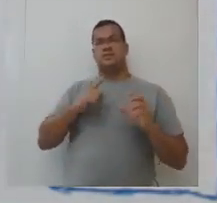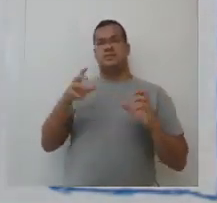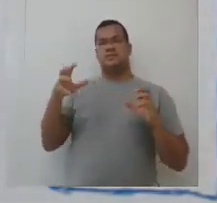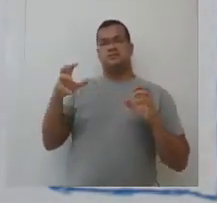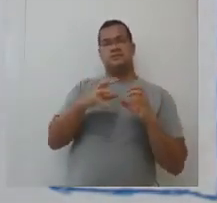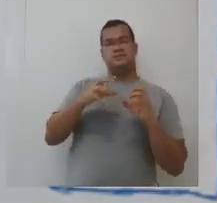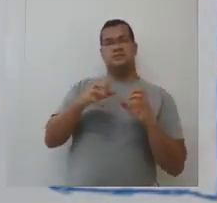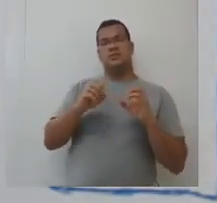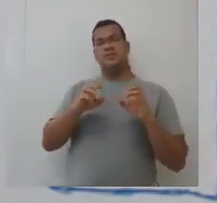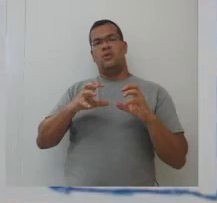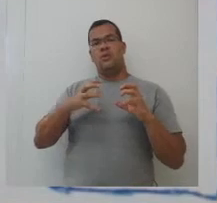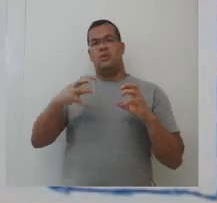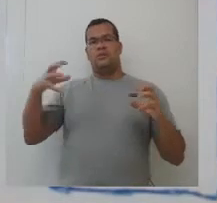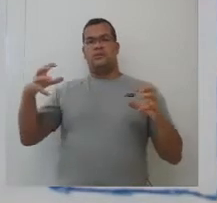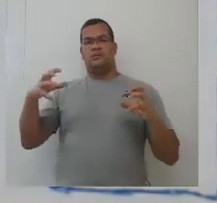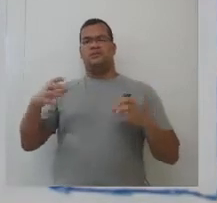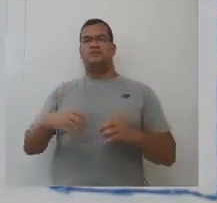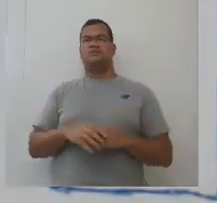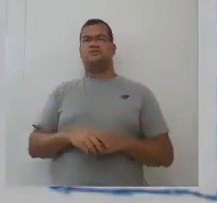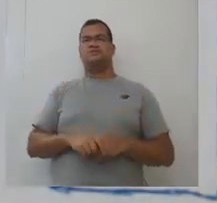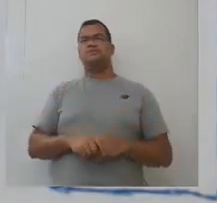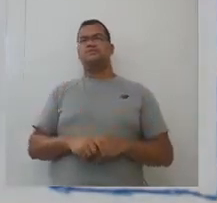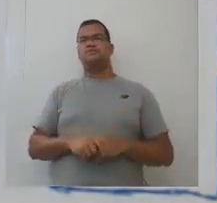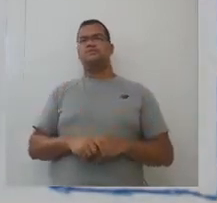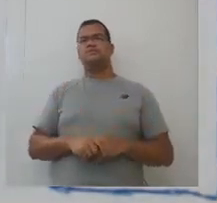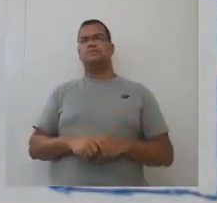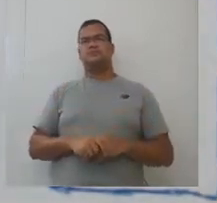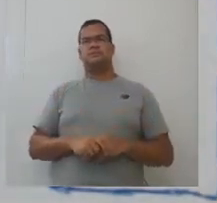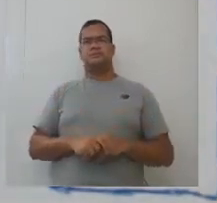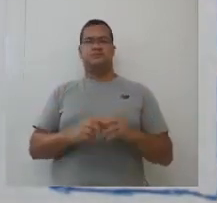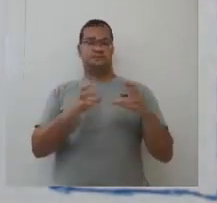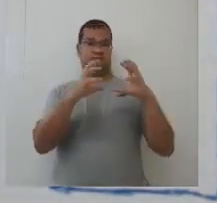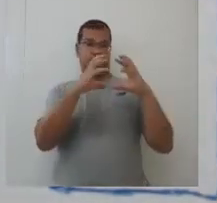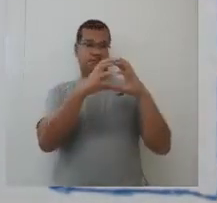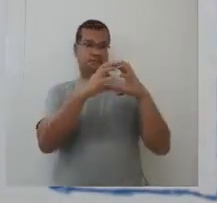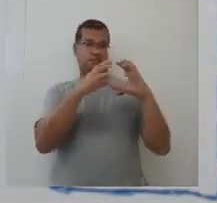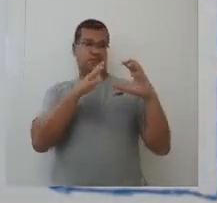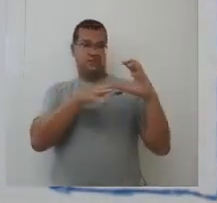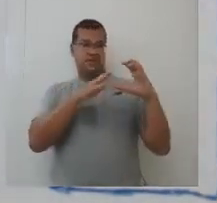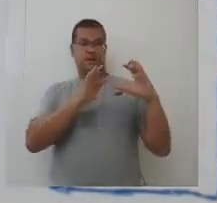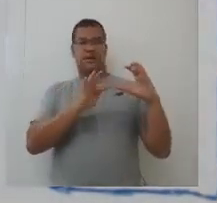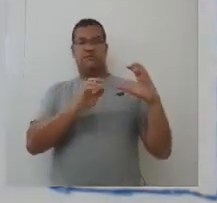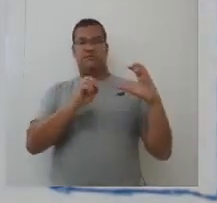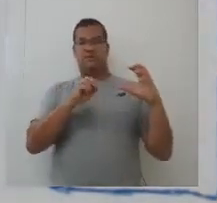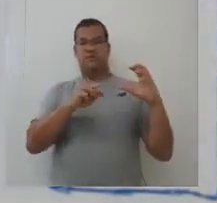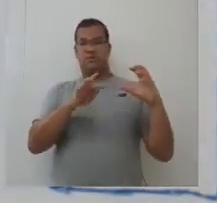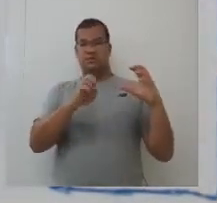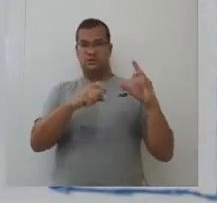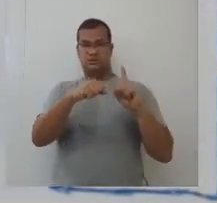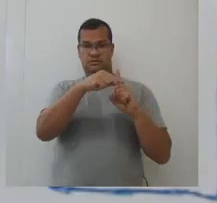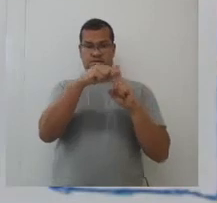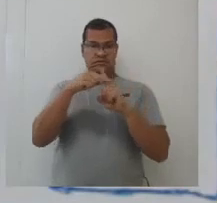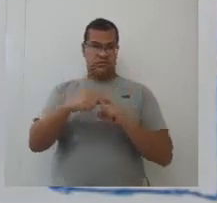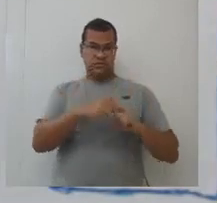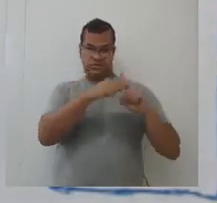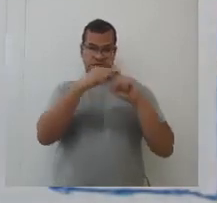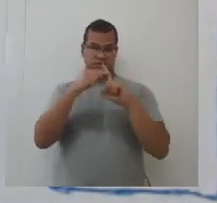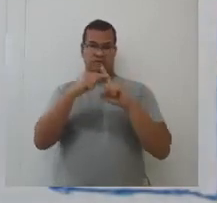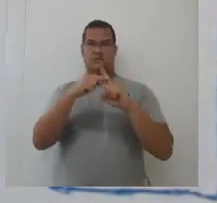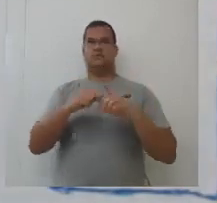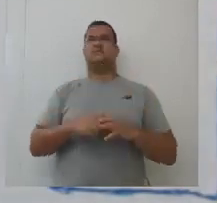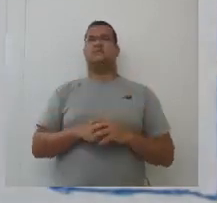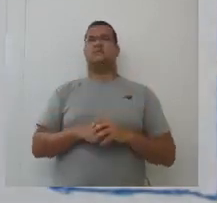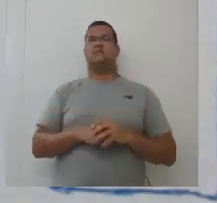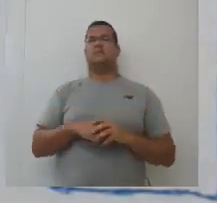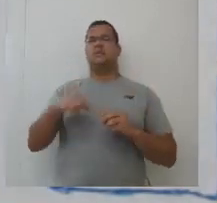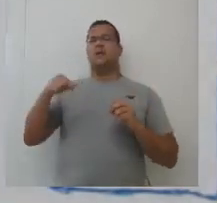carga. O professor explica melhor? Está aqui uma carga fonte, que é positiva. E eu coloco uma carga